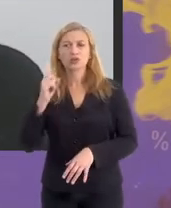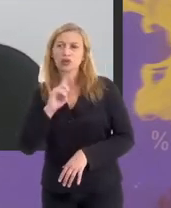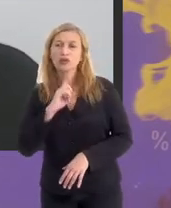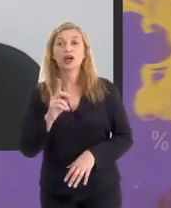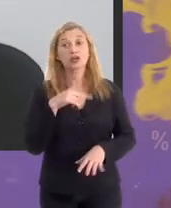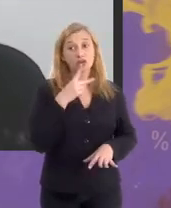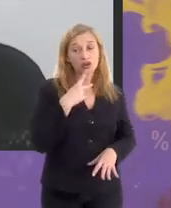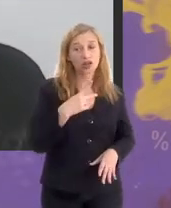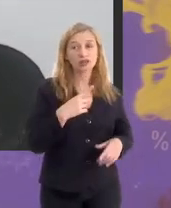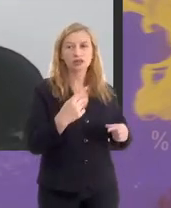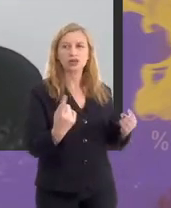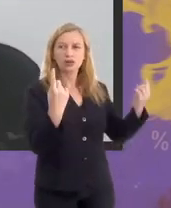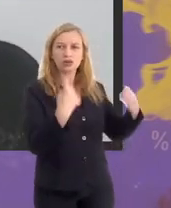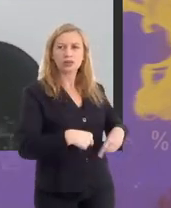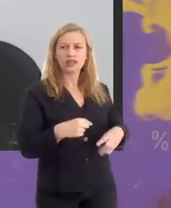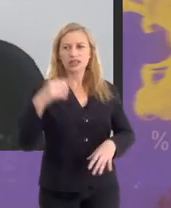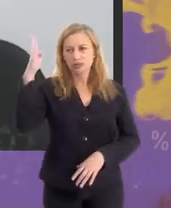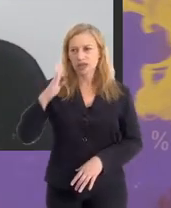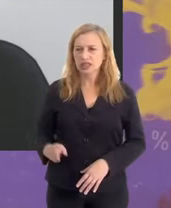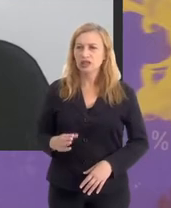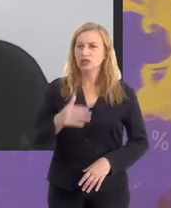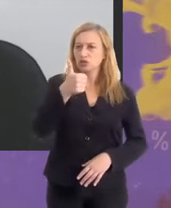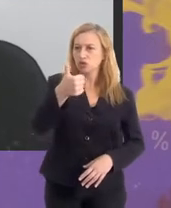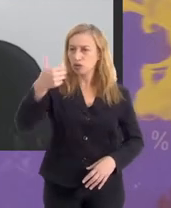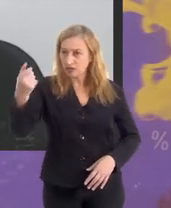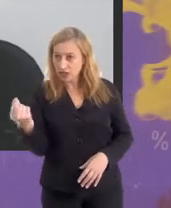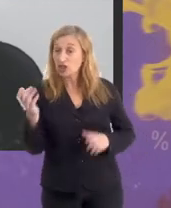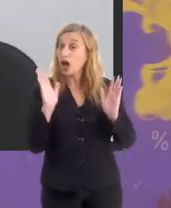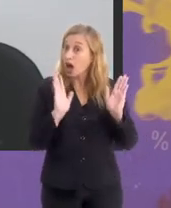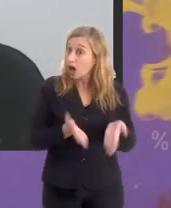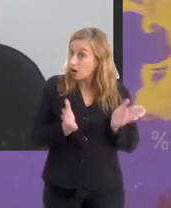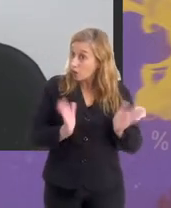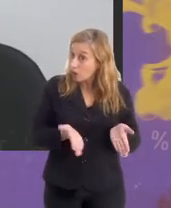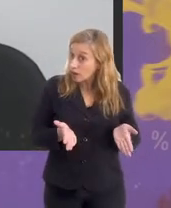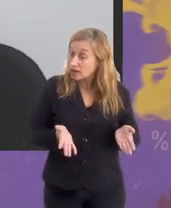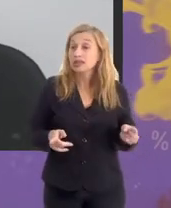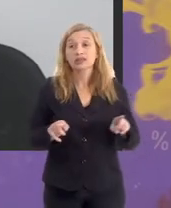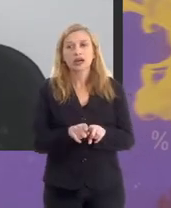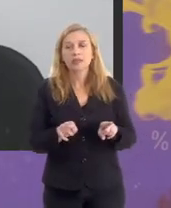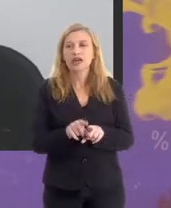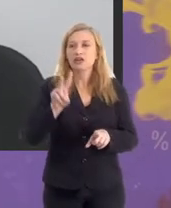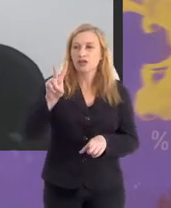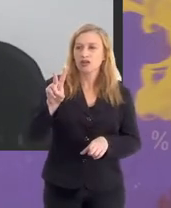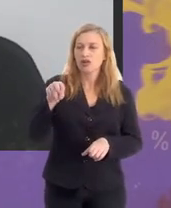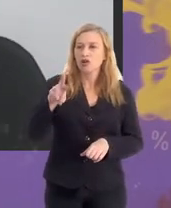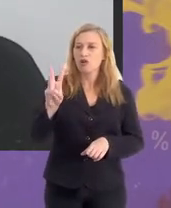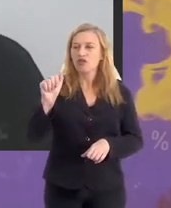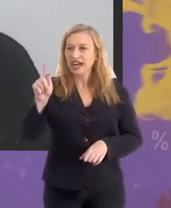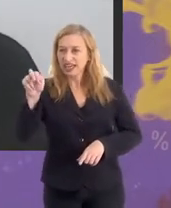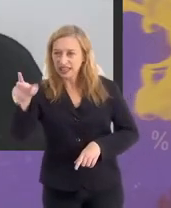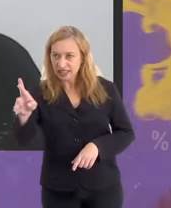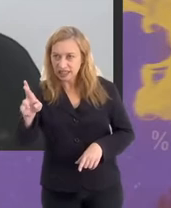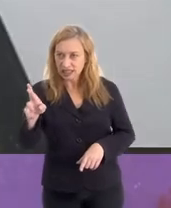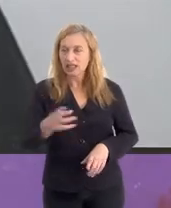agora eu falo no Campeonato Brasileiro de 2020 agora isso também o